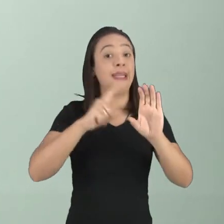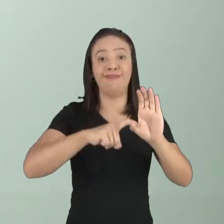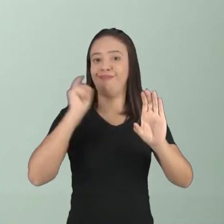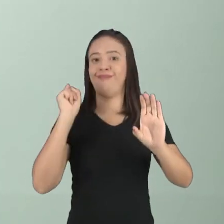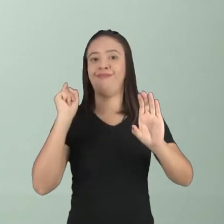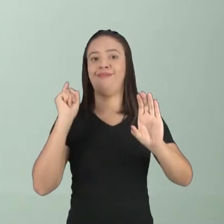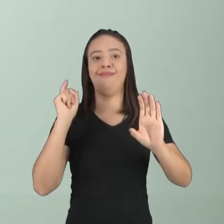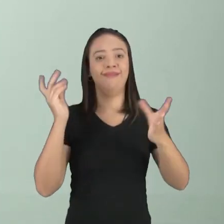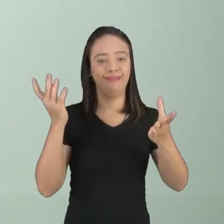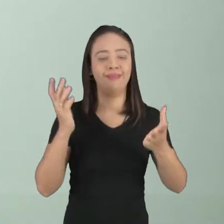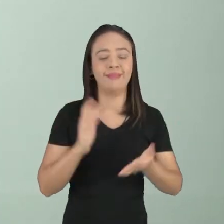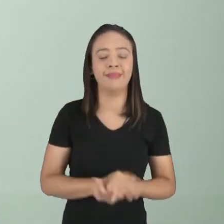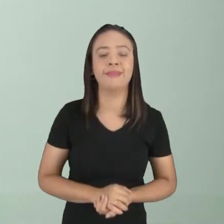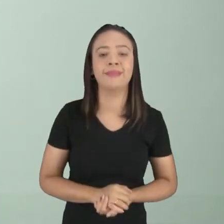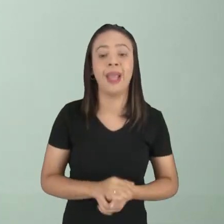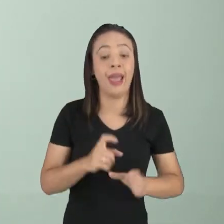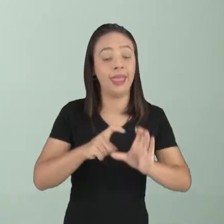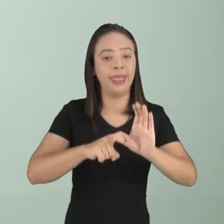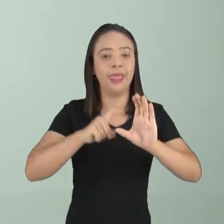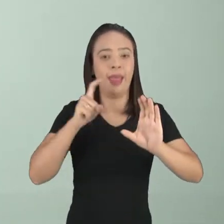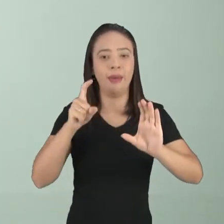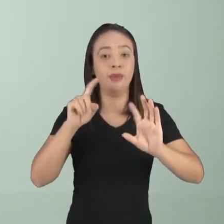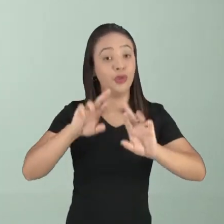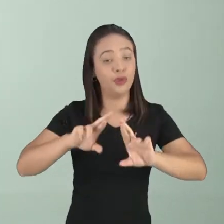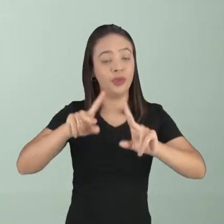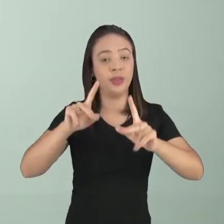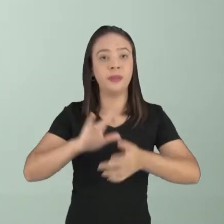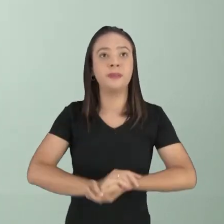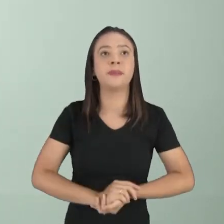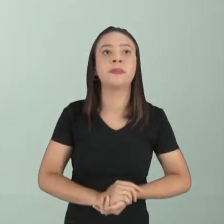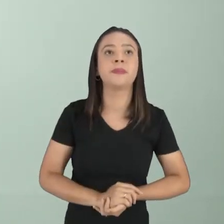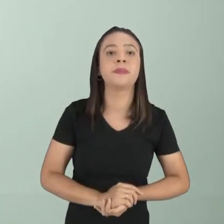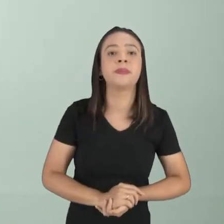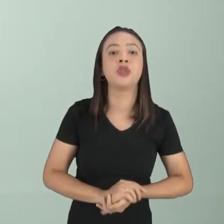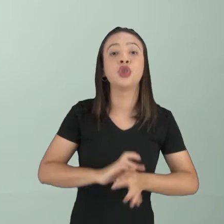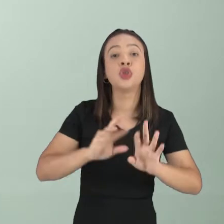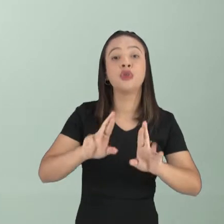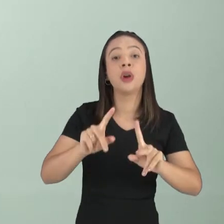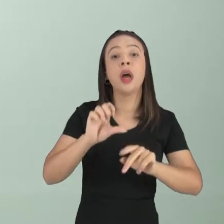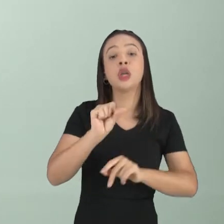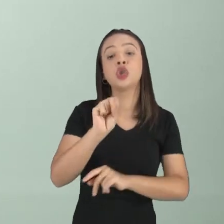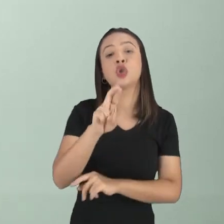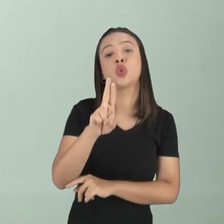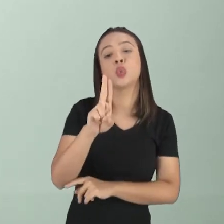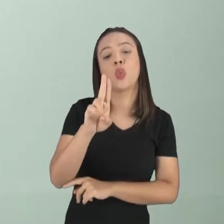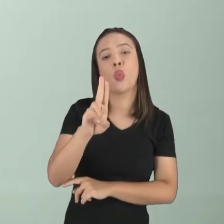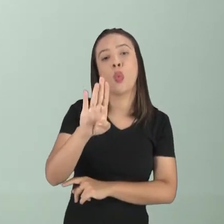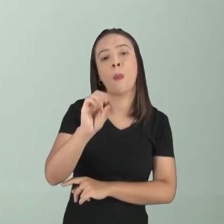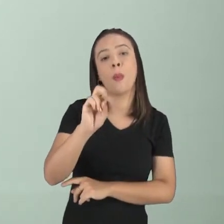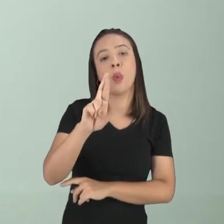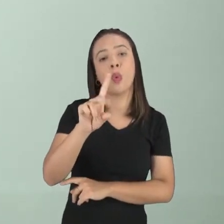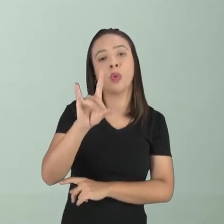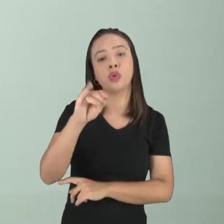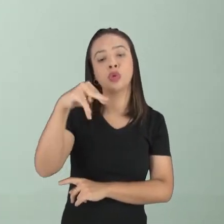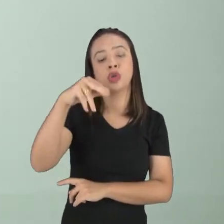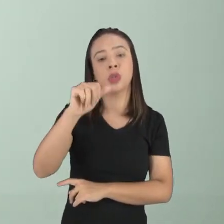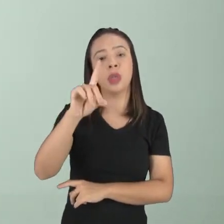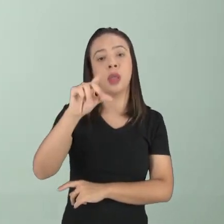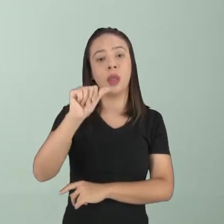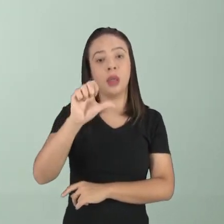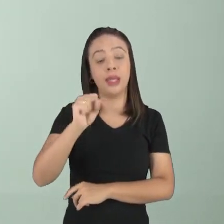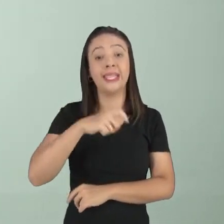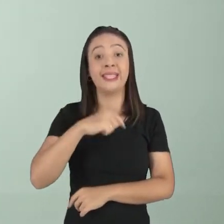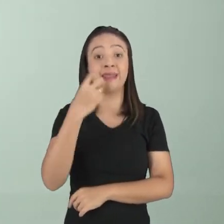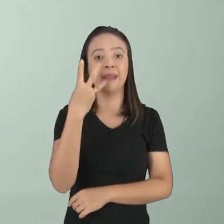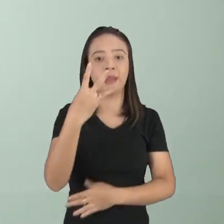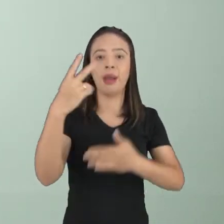A relação delas é independente, tá? Uma da outra. Já aqui na subordinada, não, elas têm três funções aí que